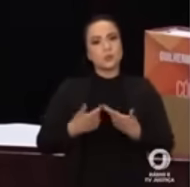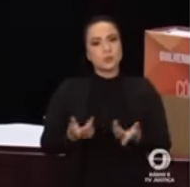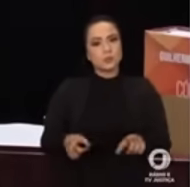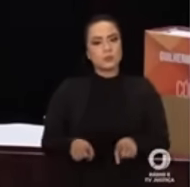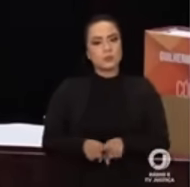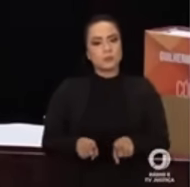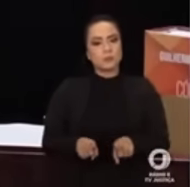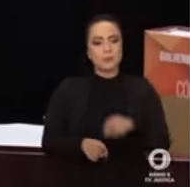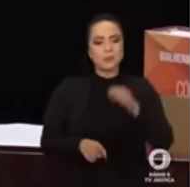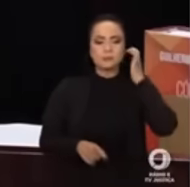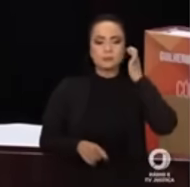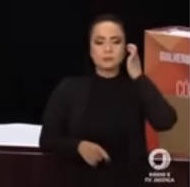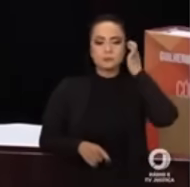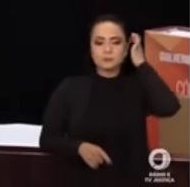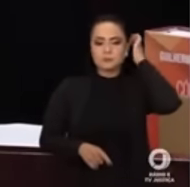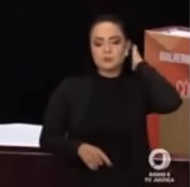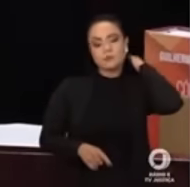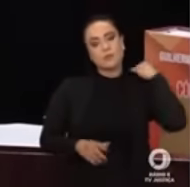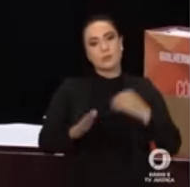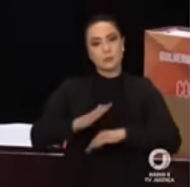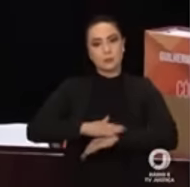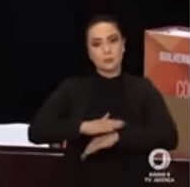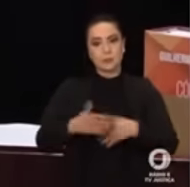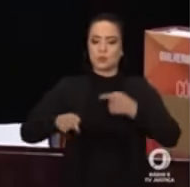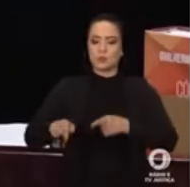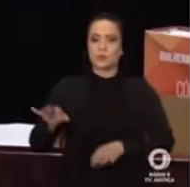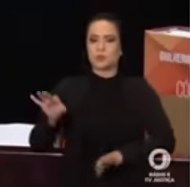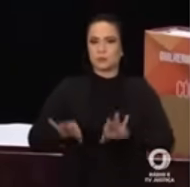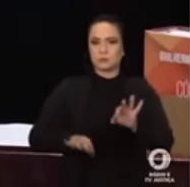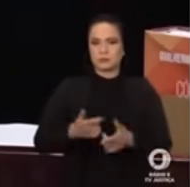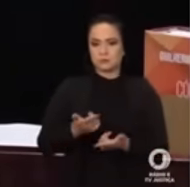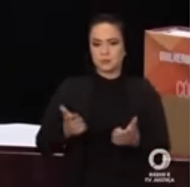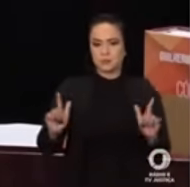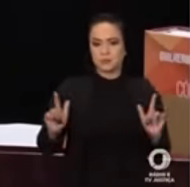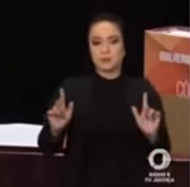acabam de ver, a ministra Carmen Lúcia janta o Fux, mete o dedo no like e passa adiante.